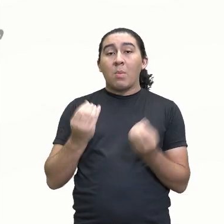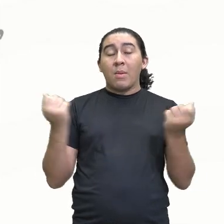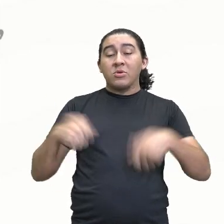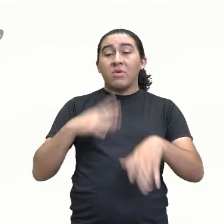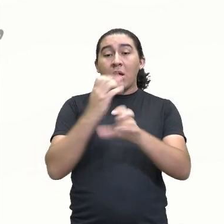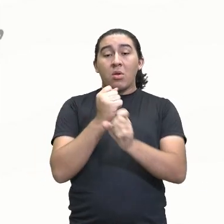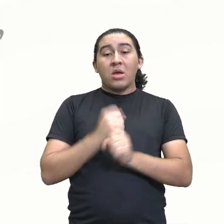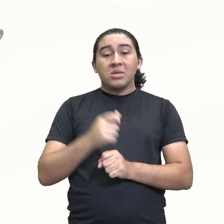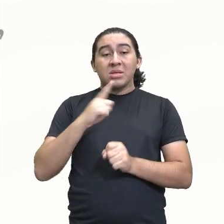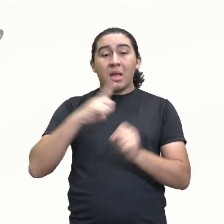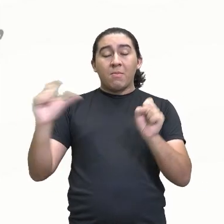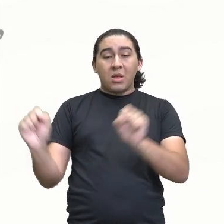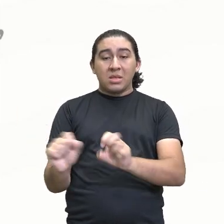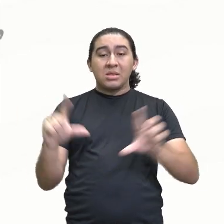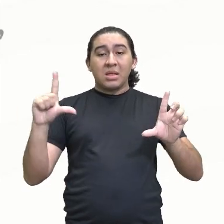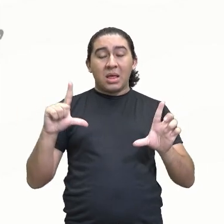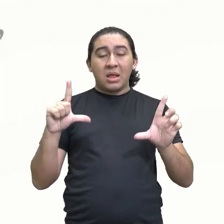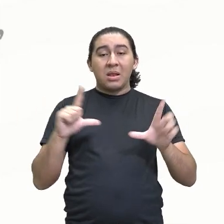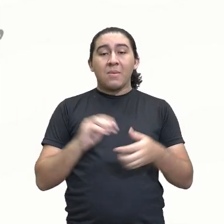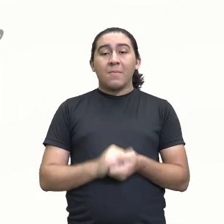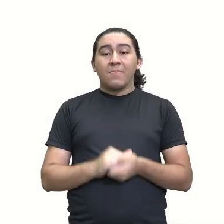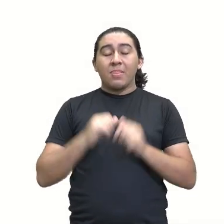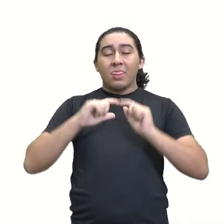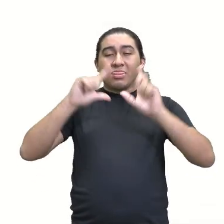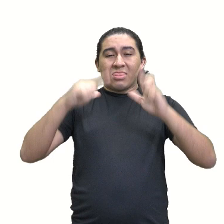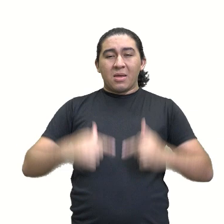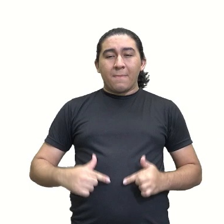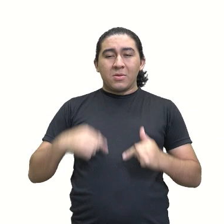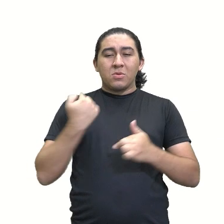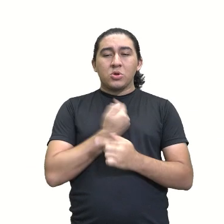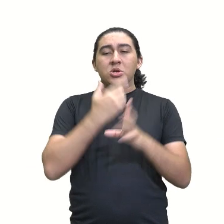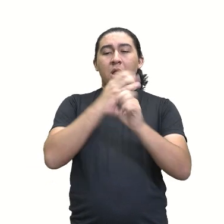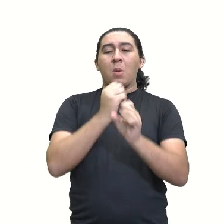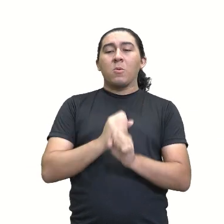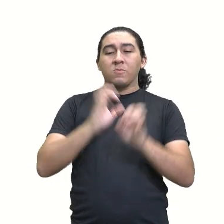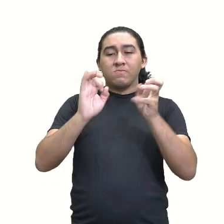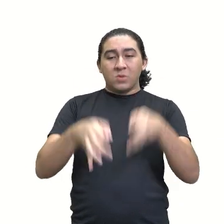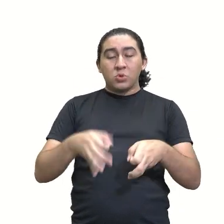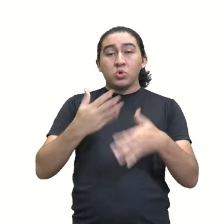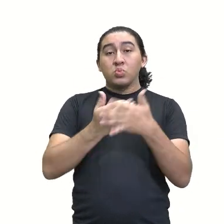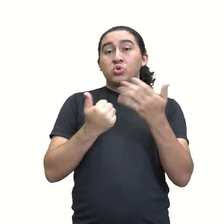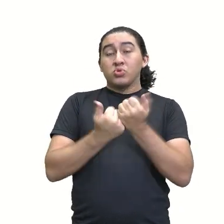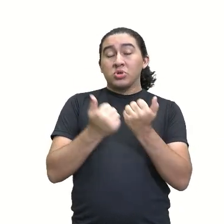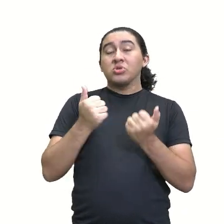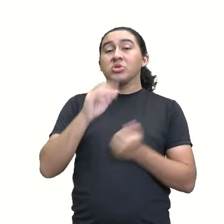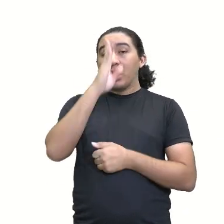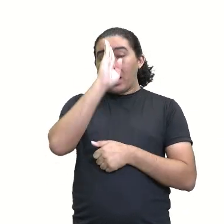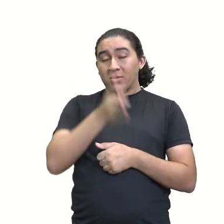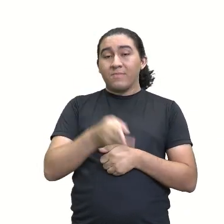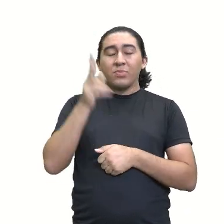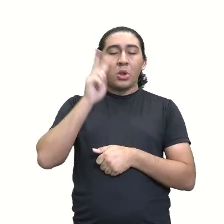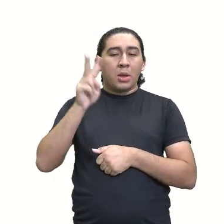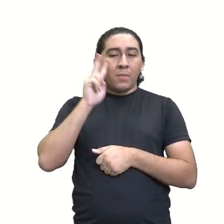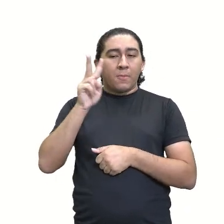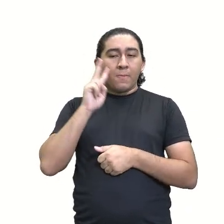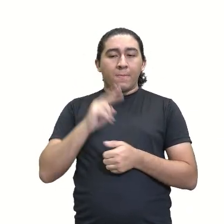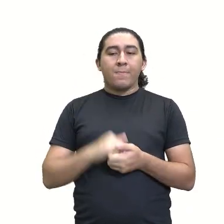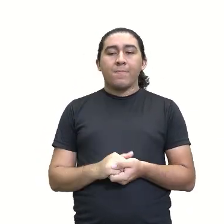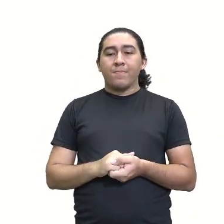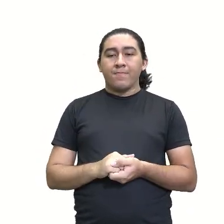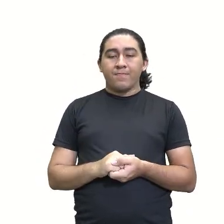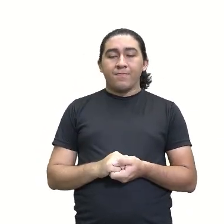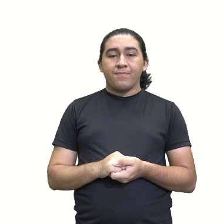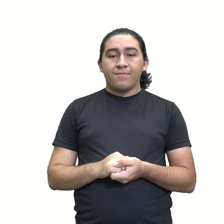uma cartela aqui em branco, onde nós iremos aqui fazer os cálculos, substituindo, então. Lembrando que a